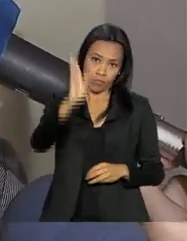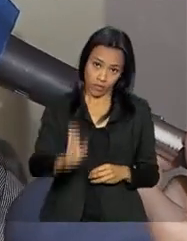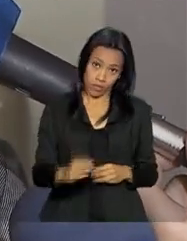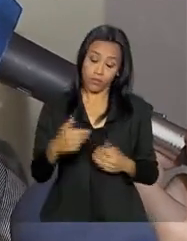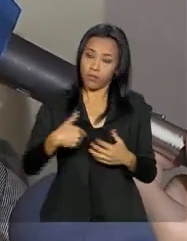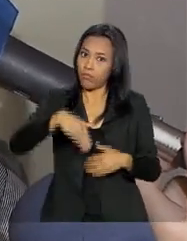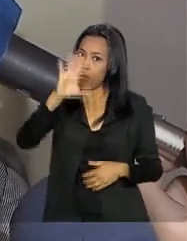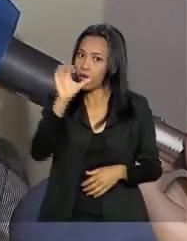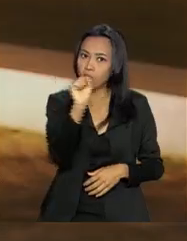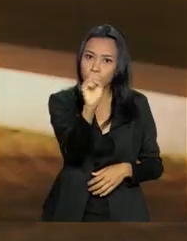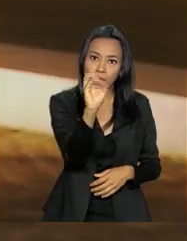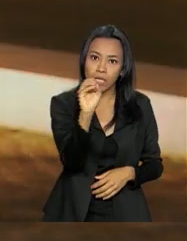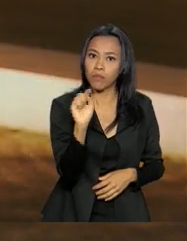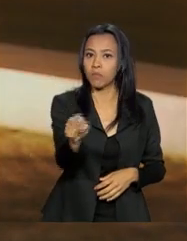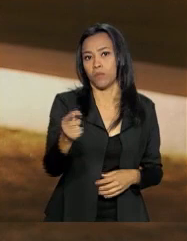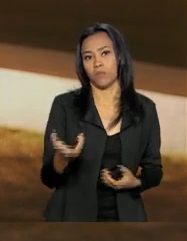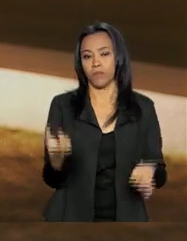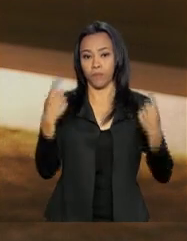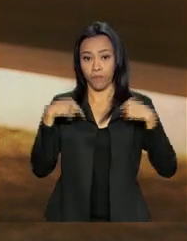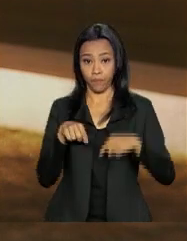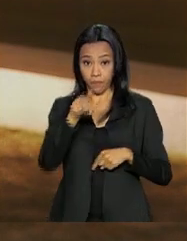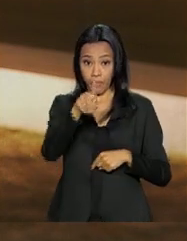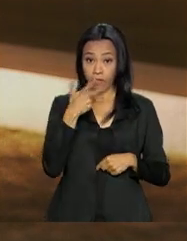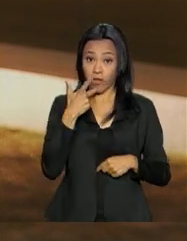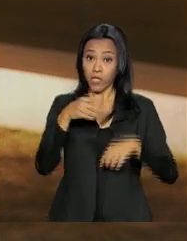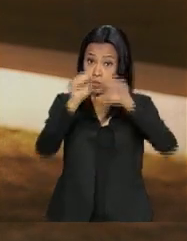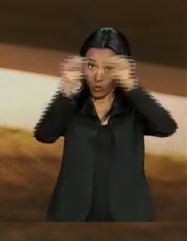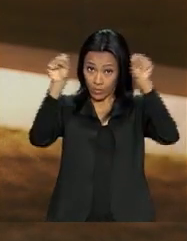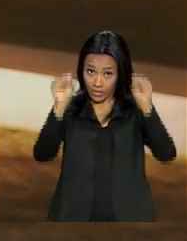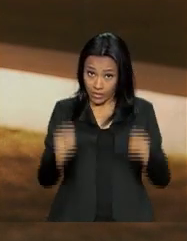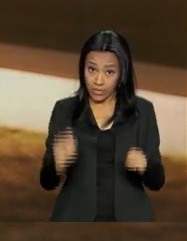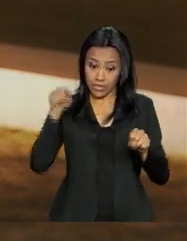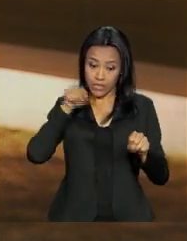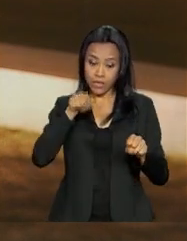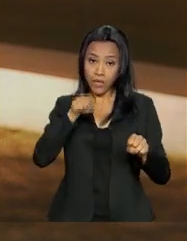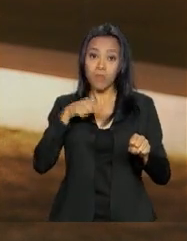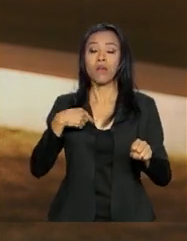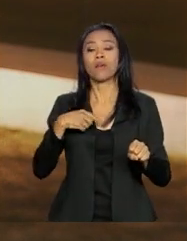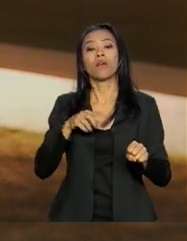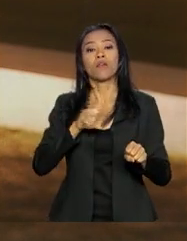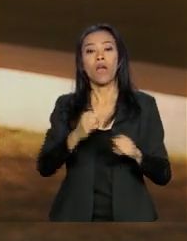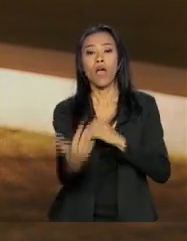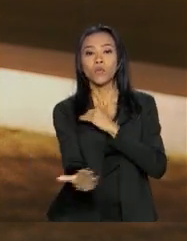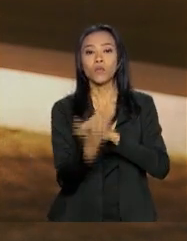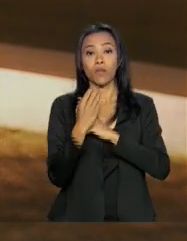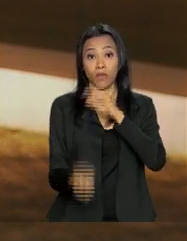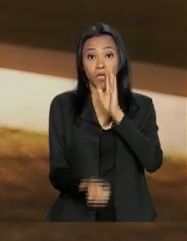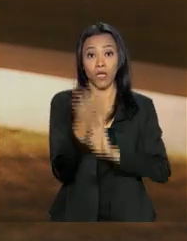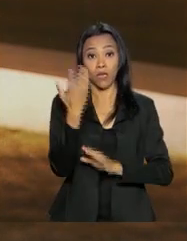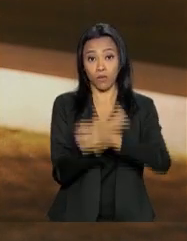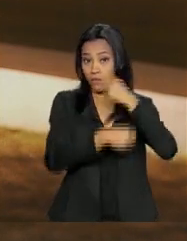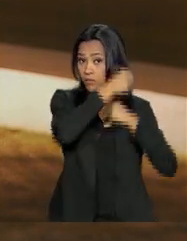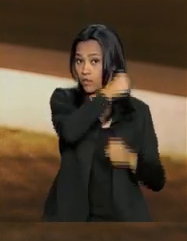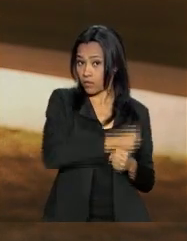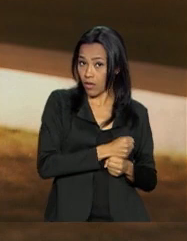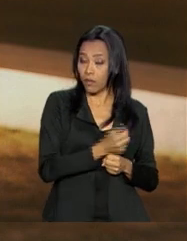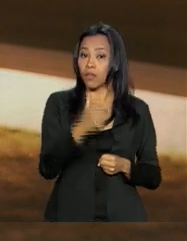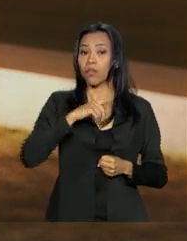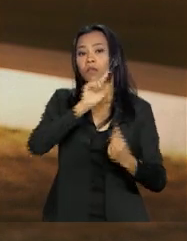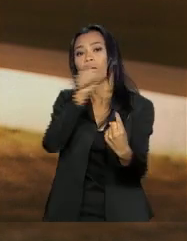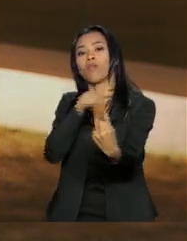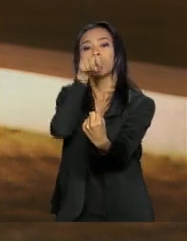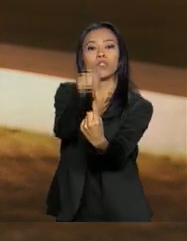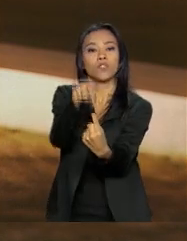são mais de 80 mil o sistema nacional de localização e identificação de desaparecidos foi criado no ano passado e tem como